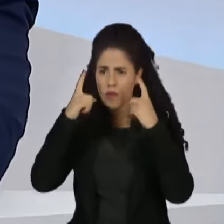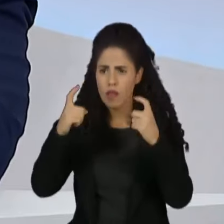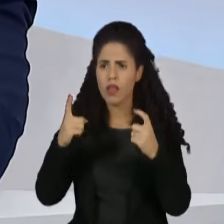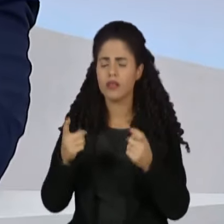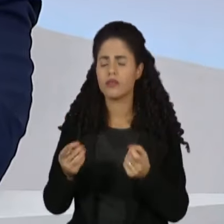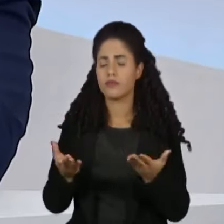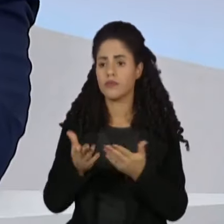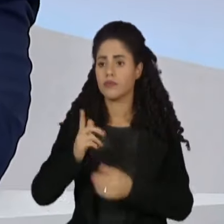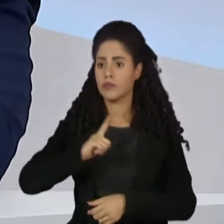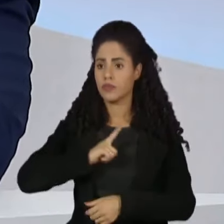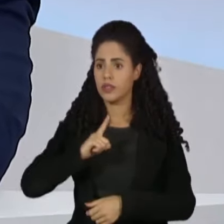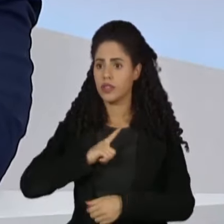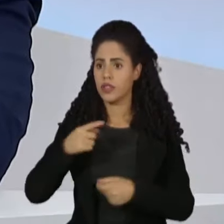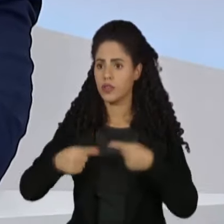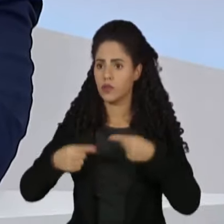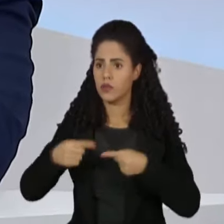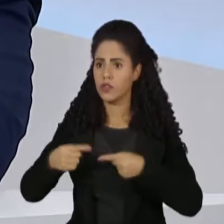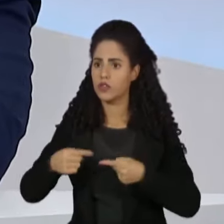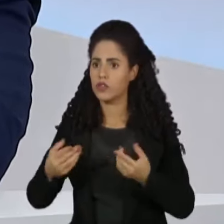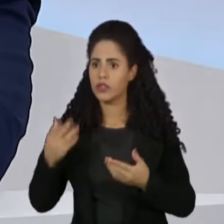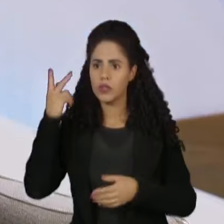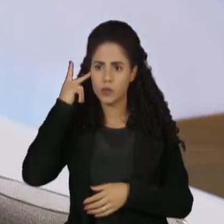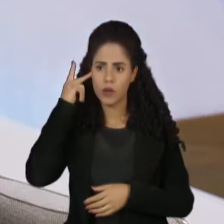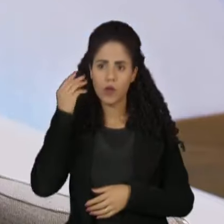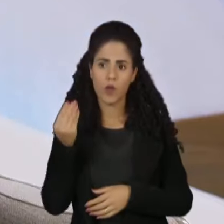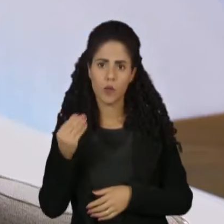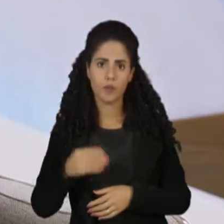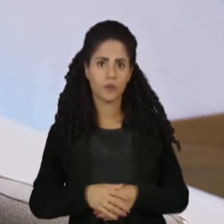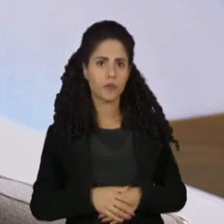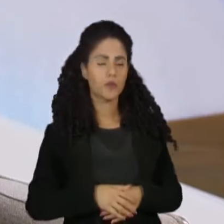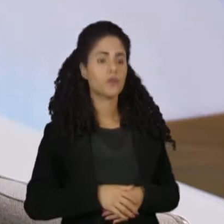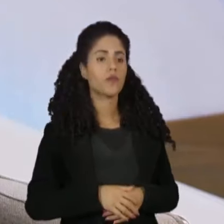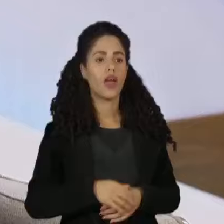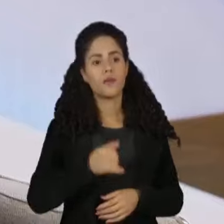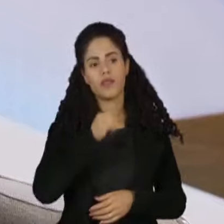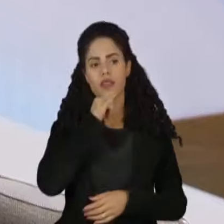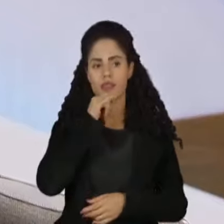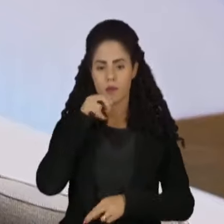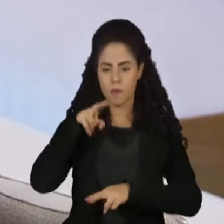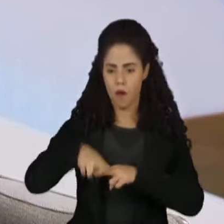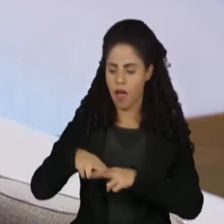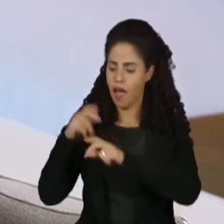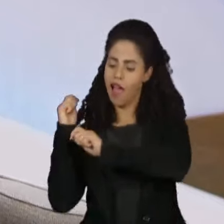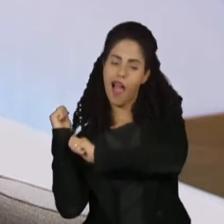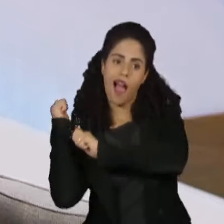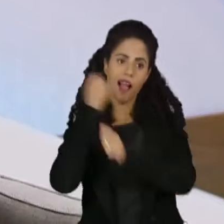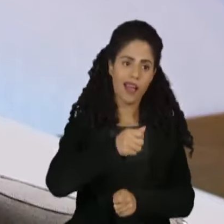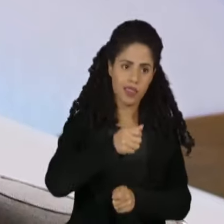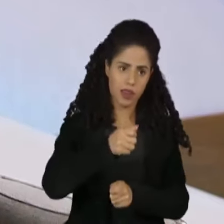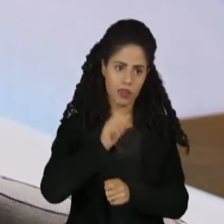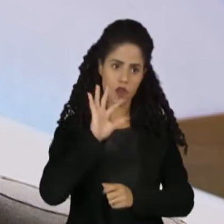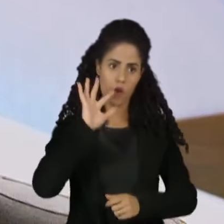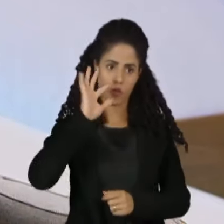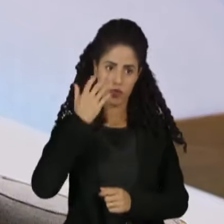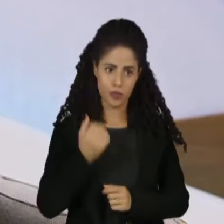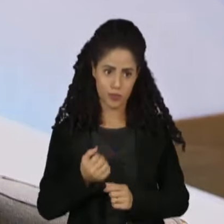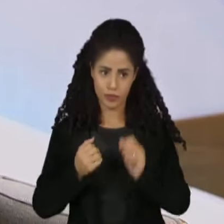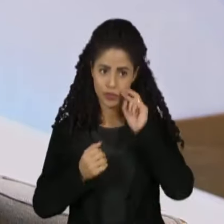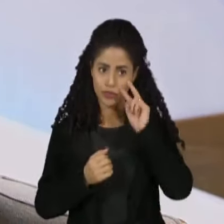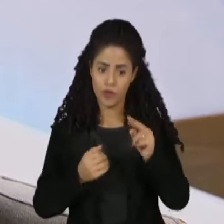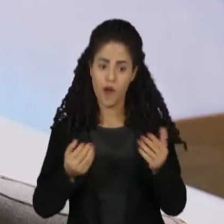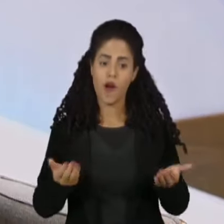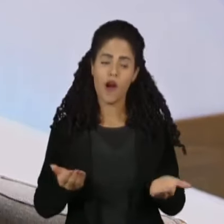entrando na discussão política na campanha de São Paulo é vamos falar da cadeirada que foi talvez o o